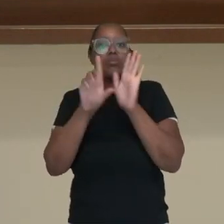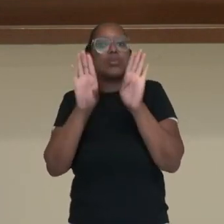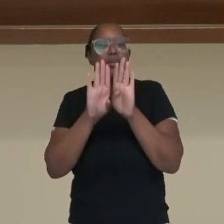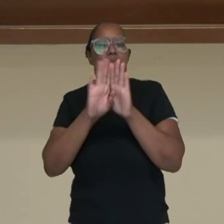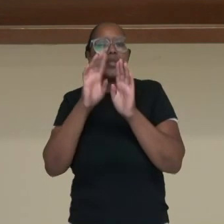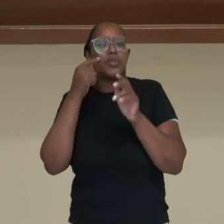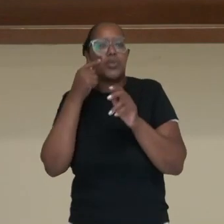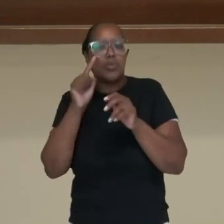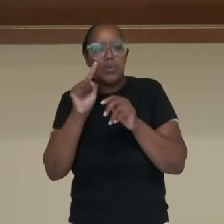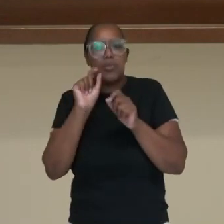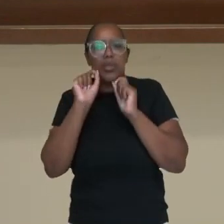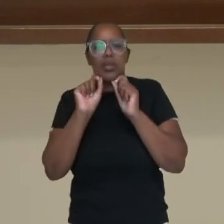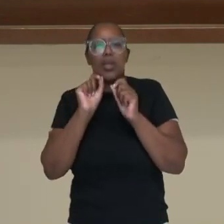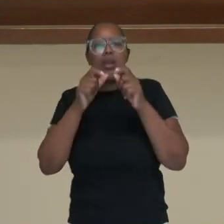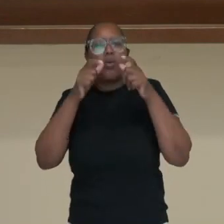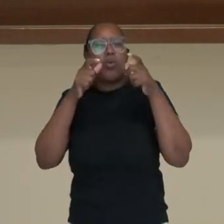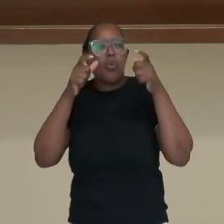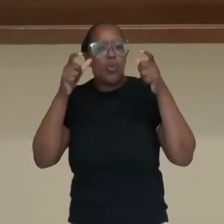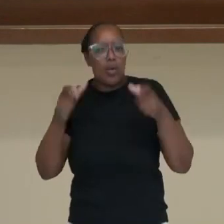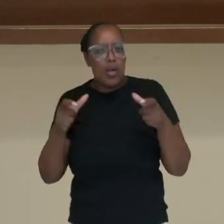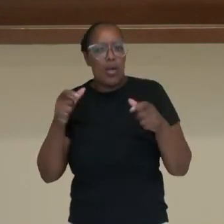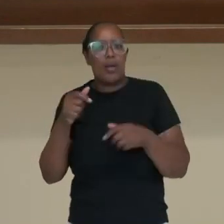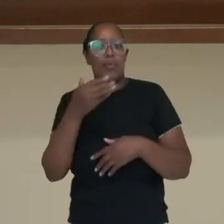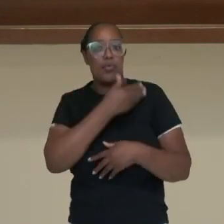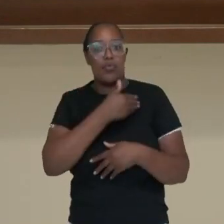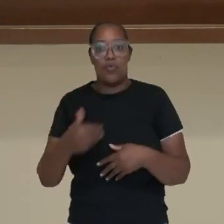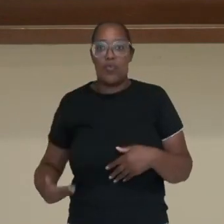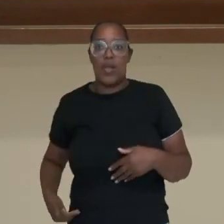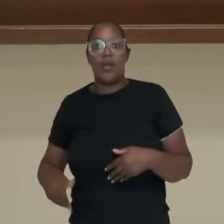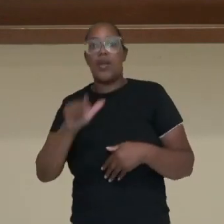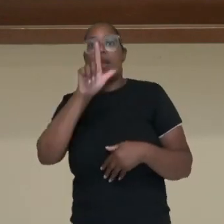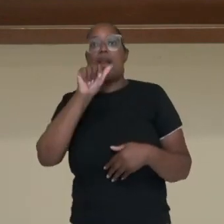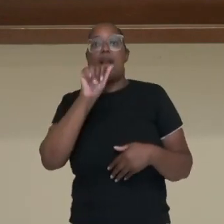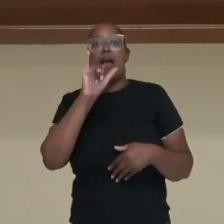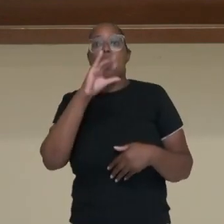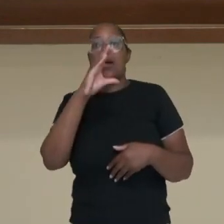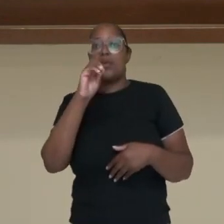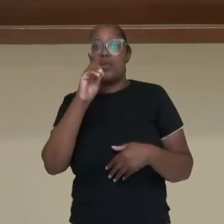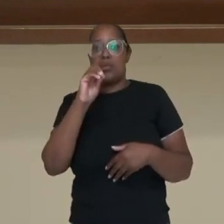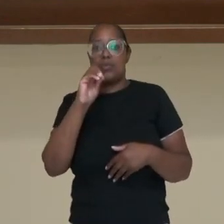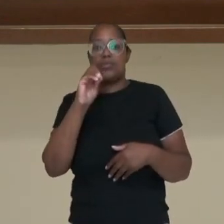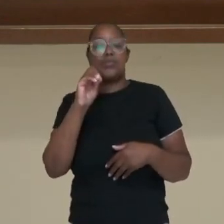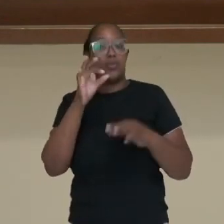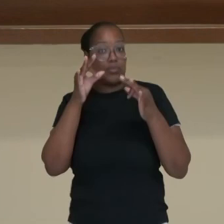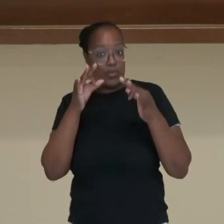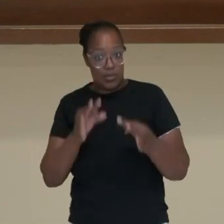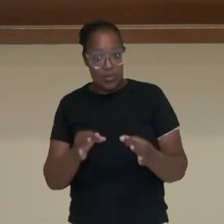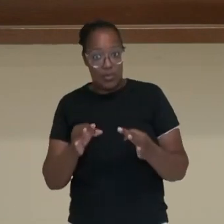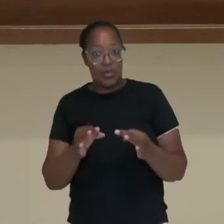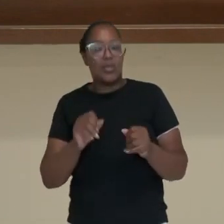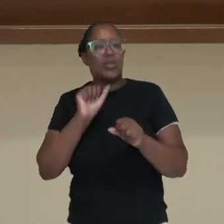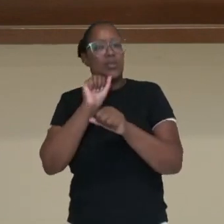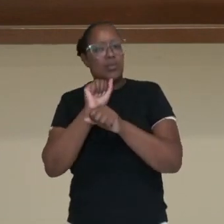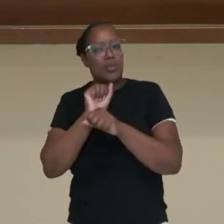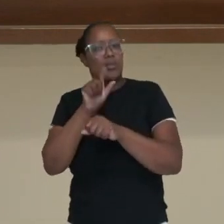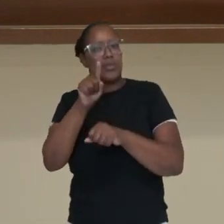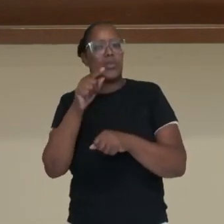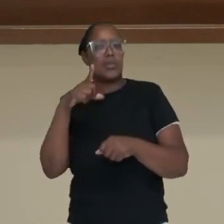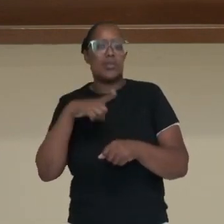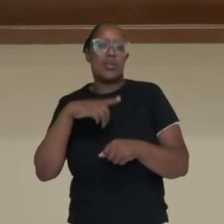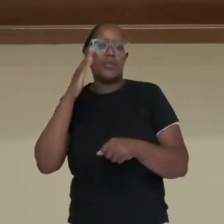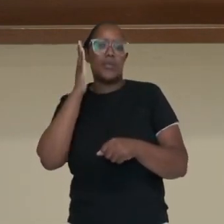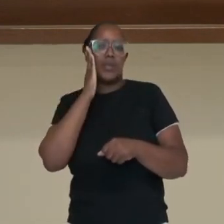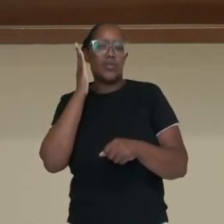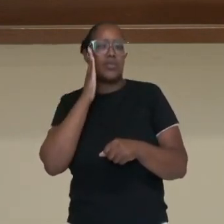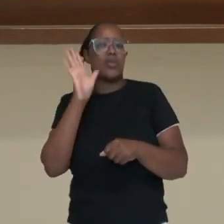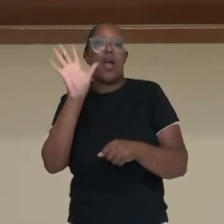religião oficial, mas deve garantir a liberdade religiosa dos cidadãos. Certo, pessoal? Espero que vocês tenham entendido.